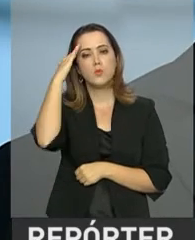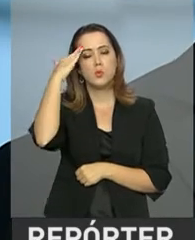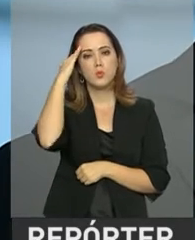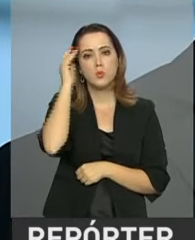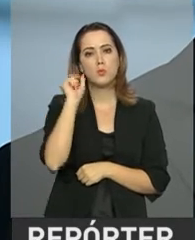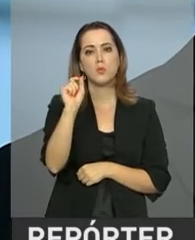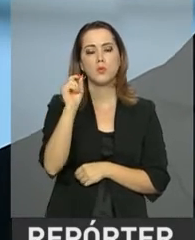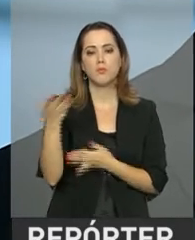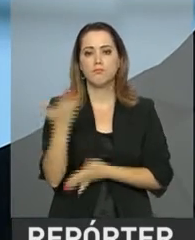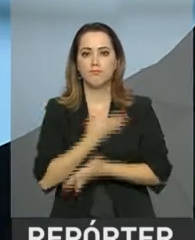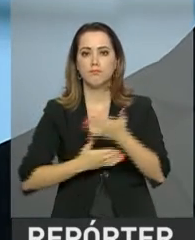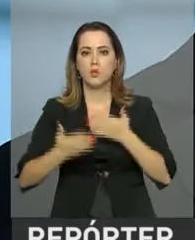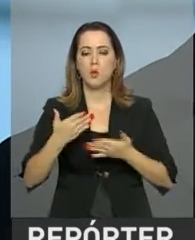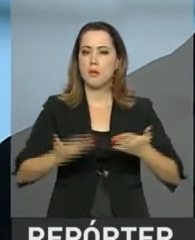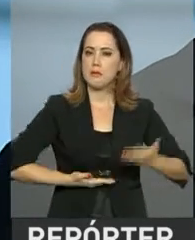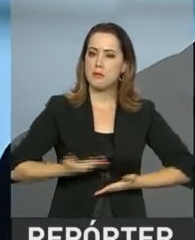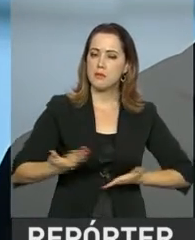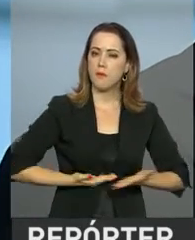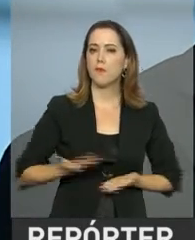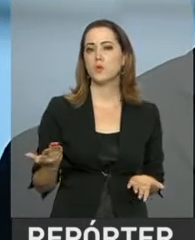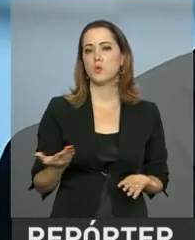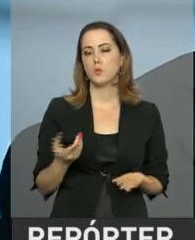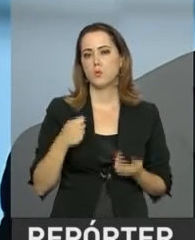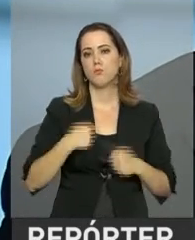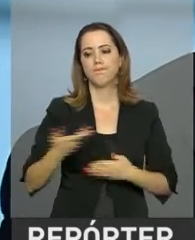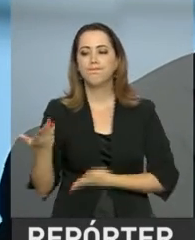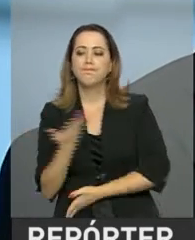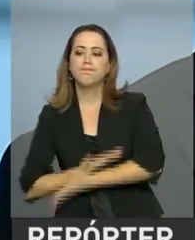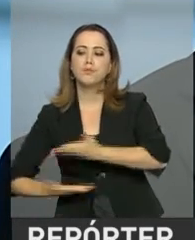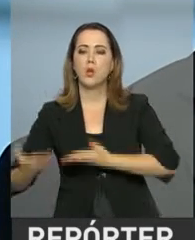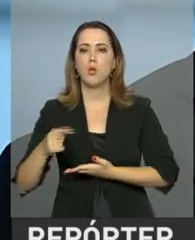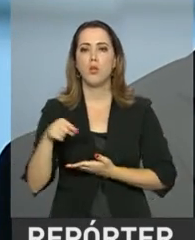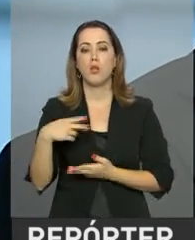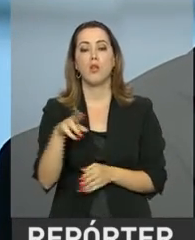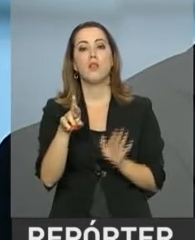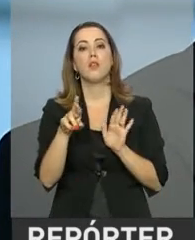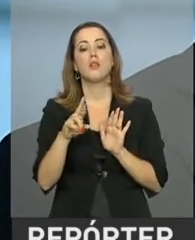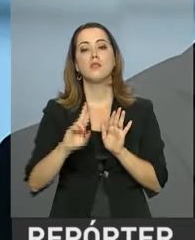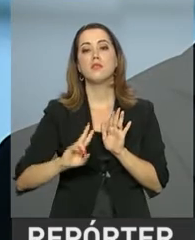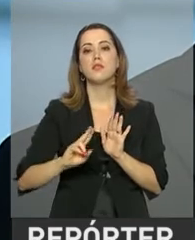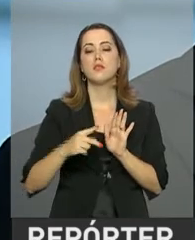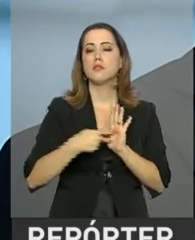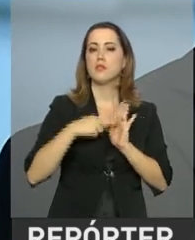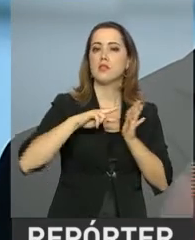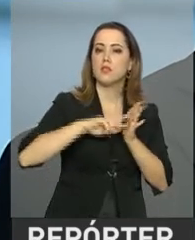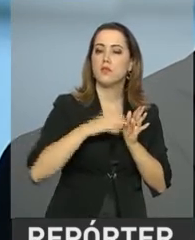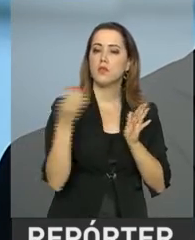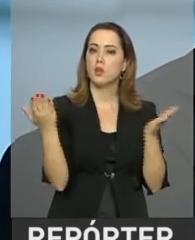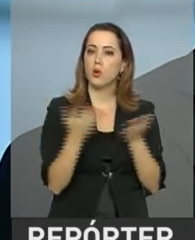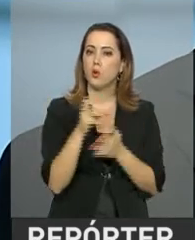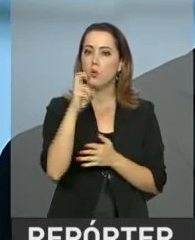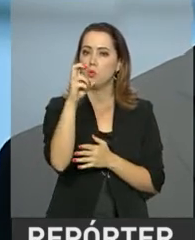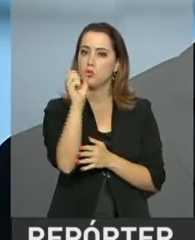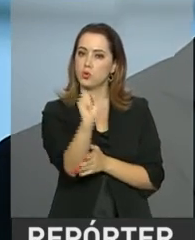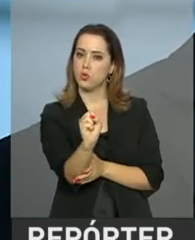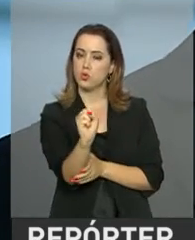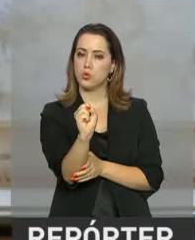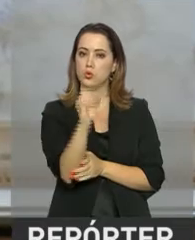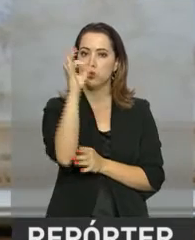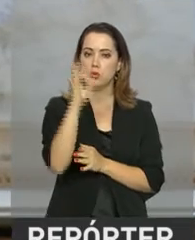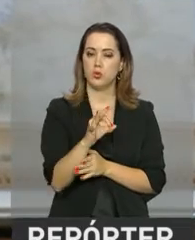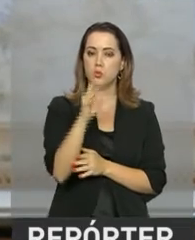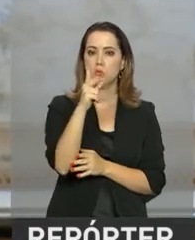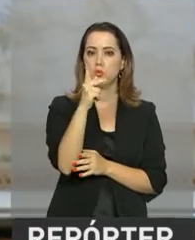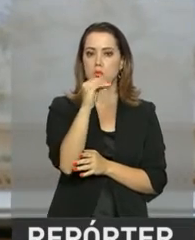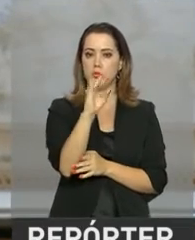a cooperação na área de serviços comércio de serviços sabe que serviço representa hoje 58 por cento do PIB